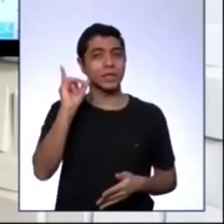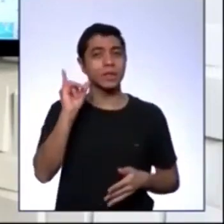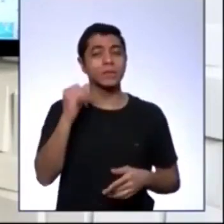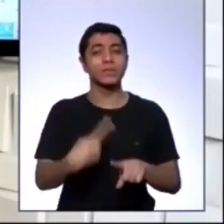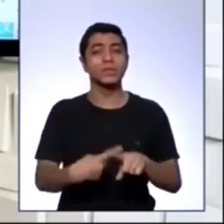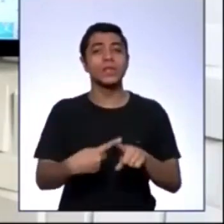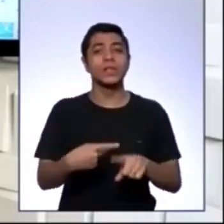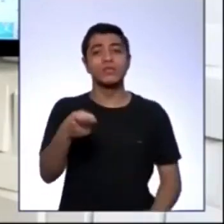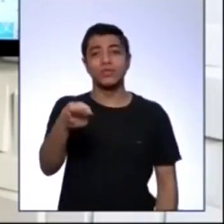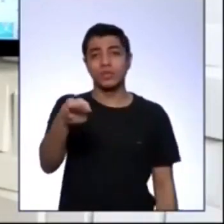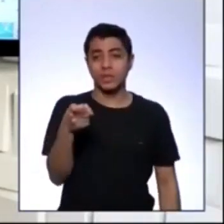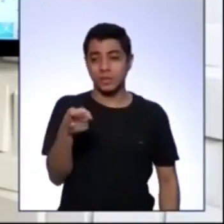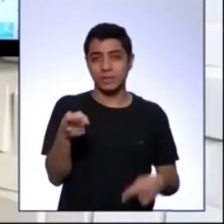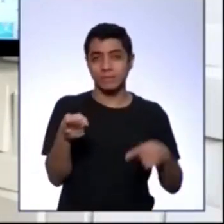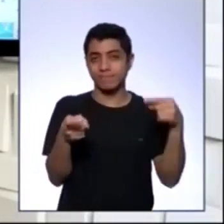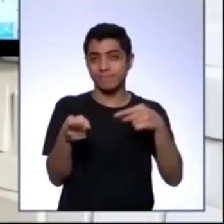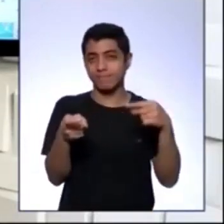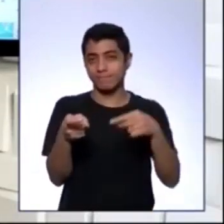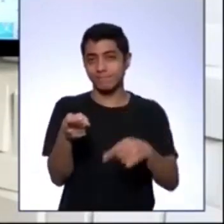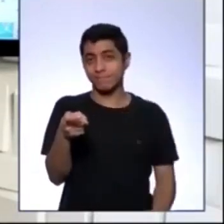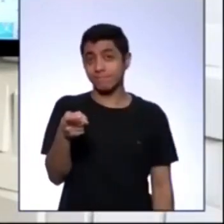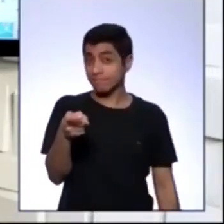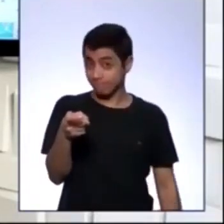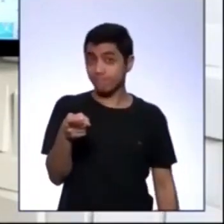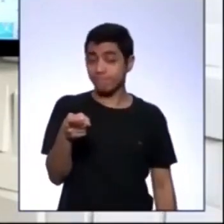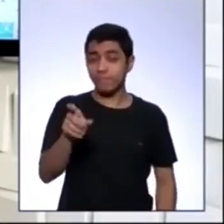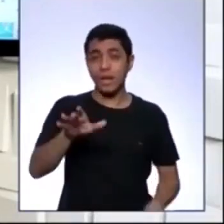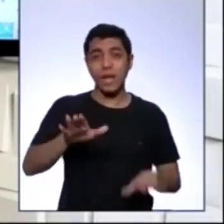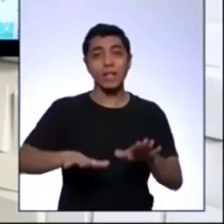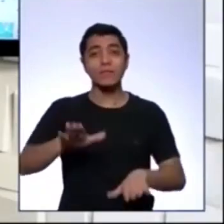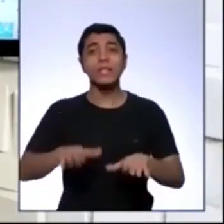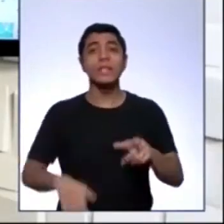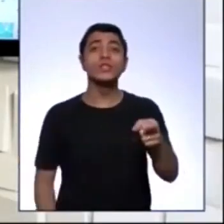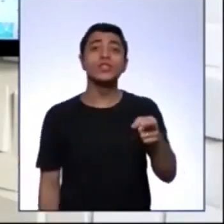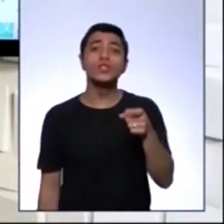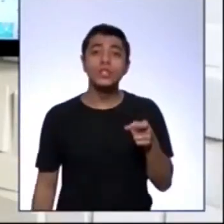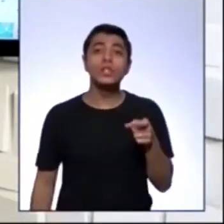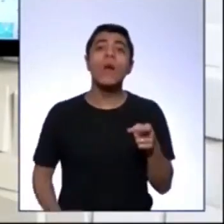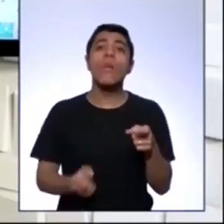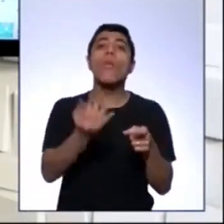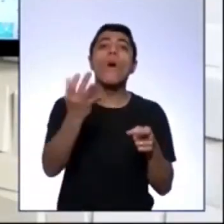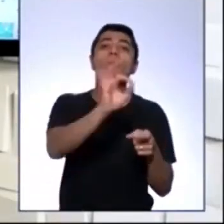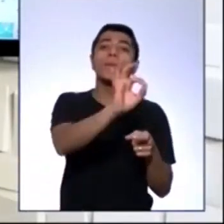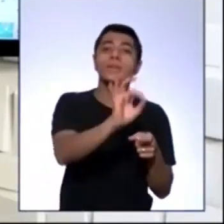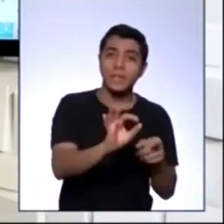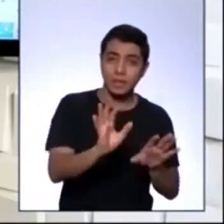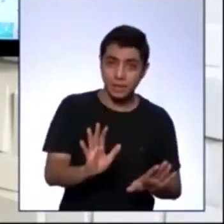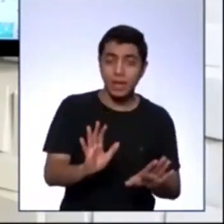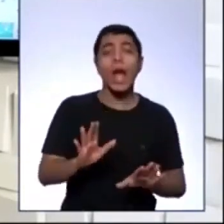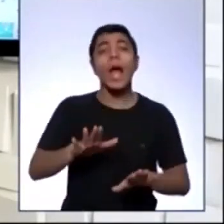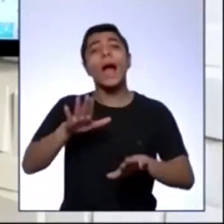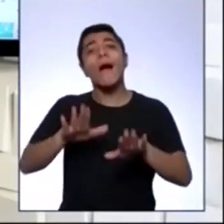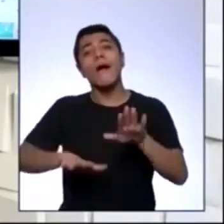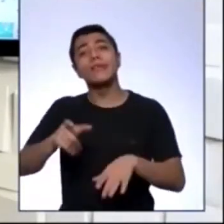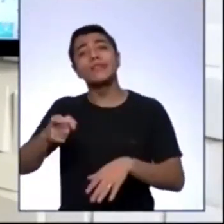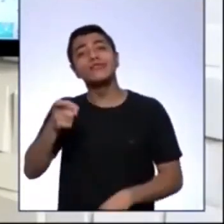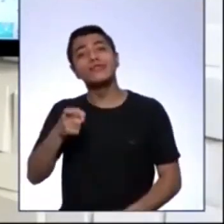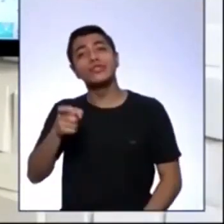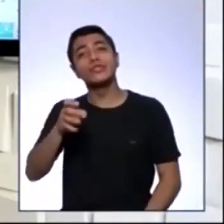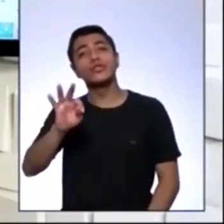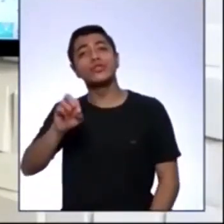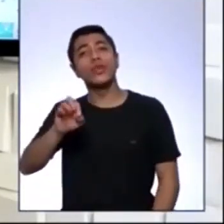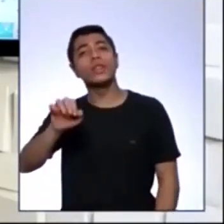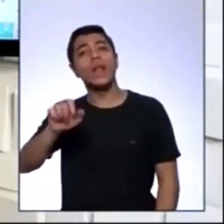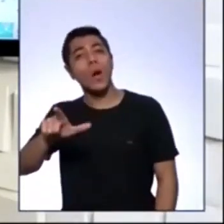tem hora que o X é a porcentagem tem hora que o X é o total é um total e tem hora que eu fiz é Apareceu